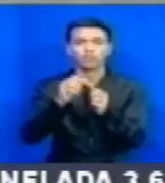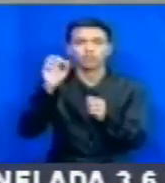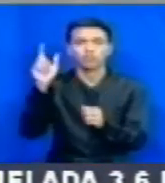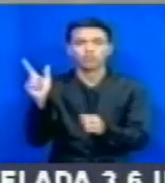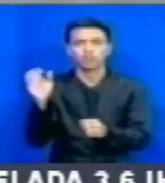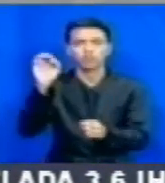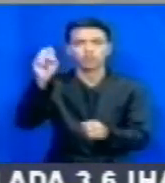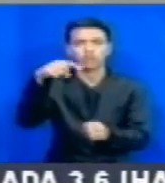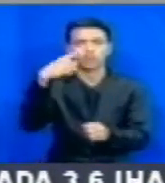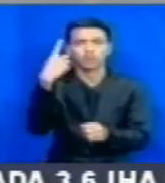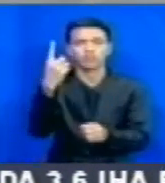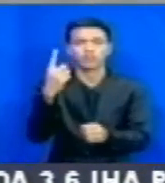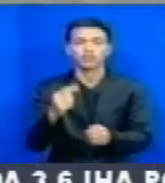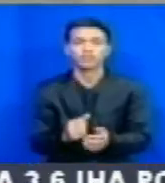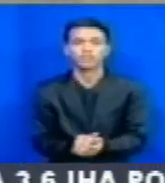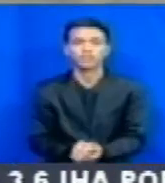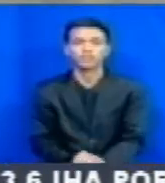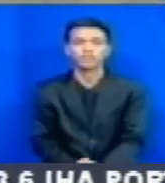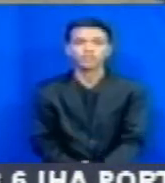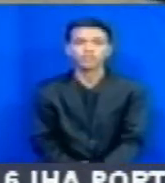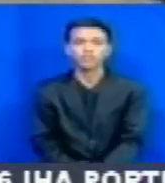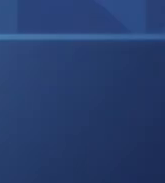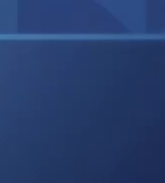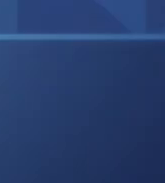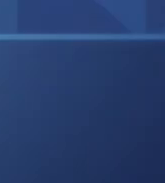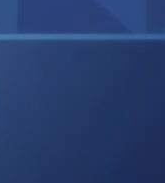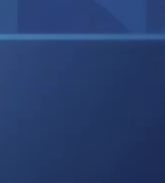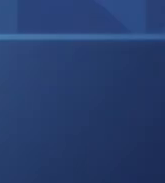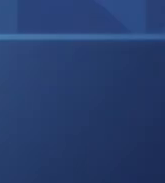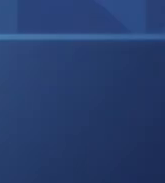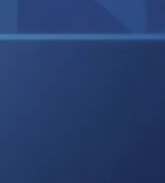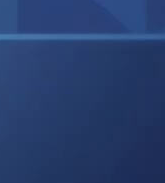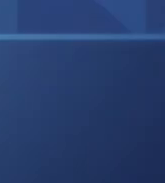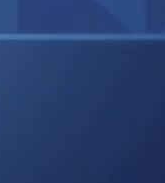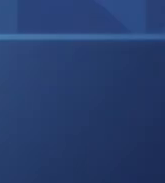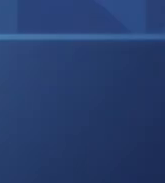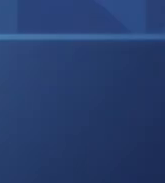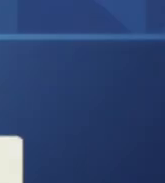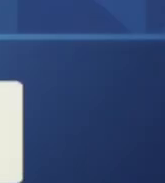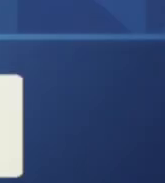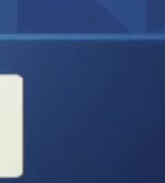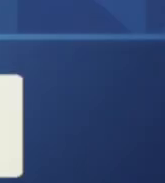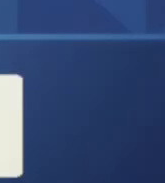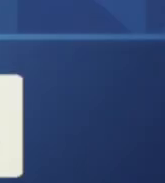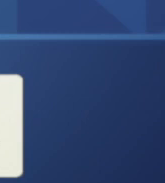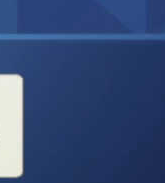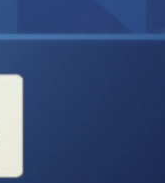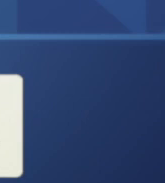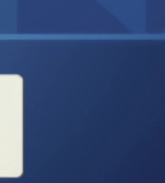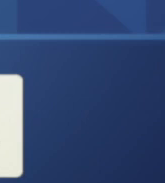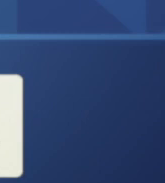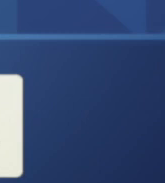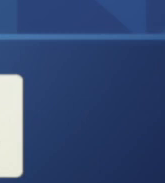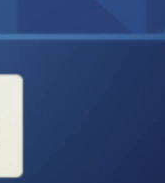ida Restina Gui Domingos de Deus RTTH Hai telespectadores satu hetan informasi aktuais